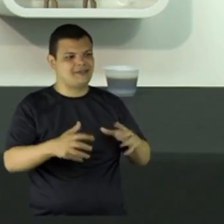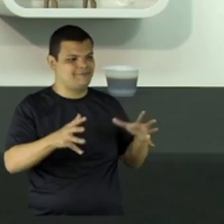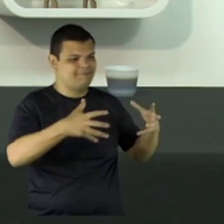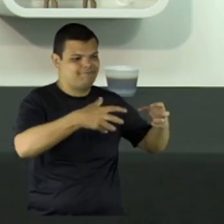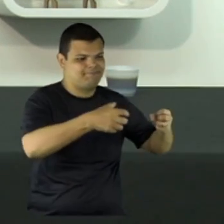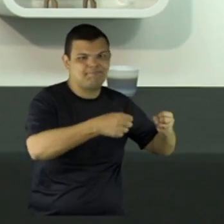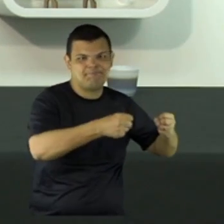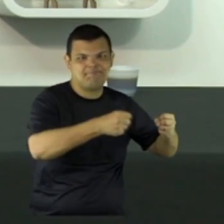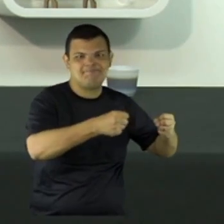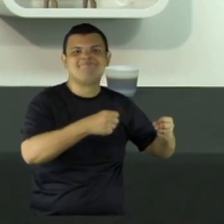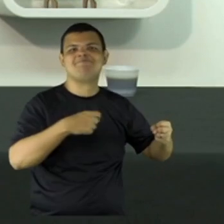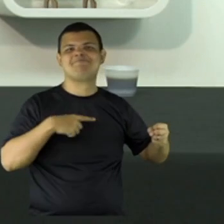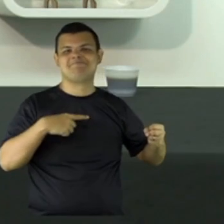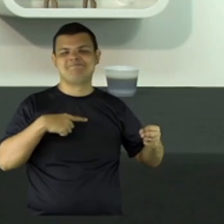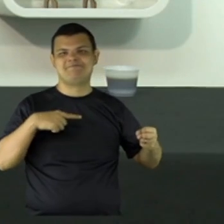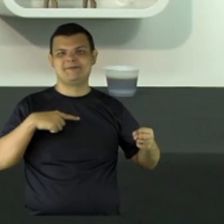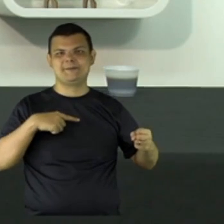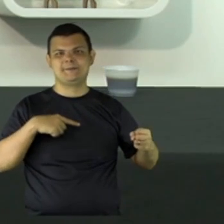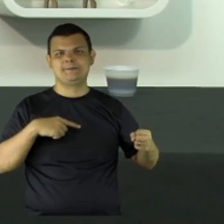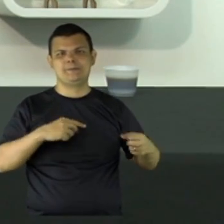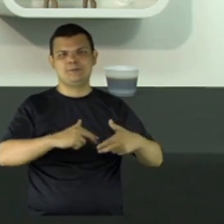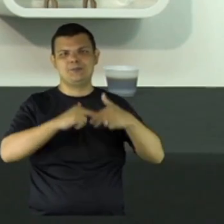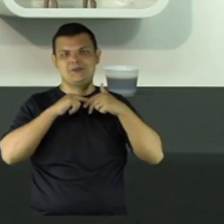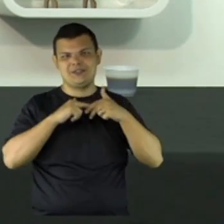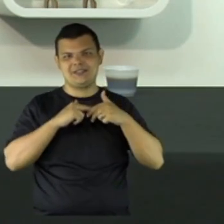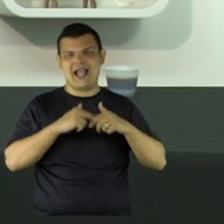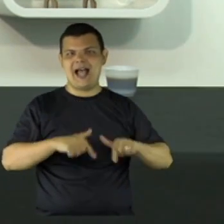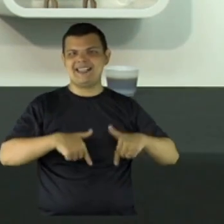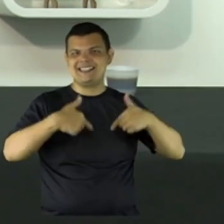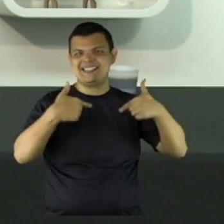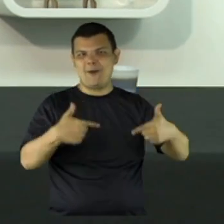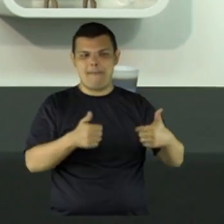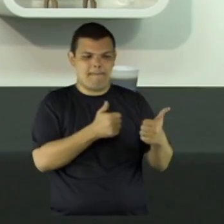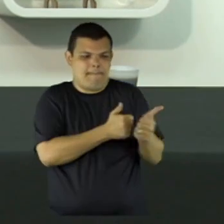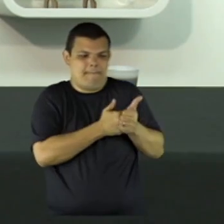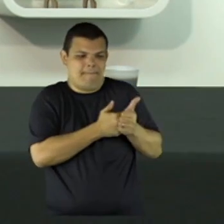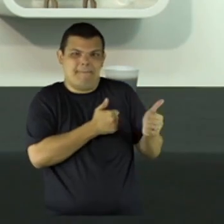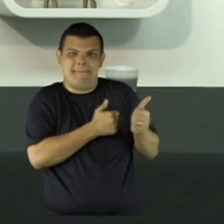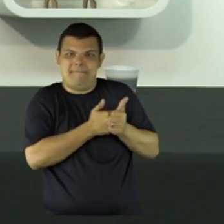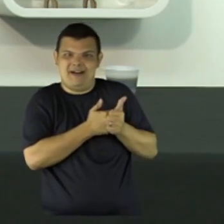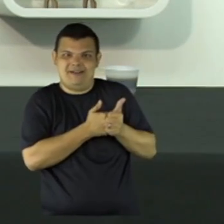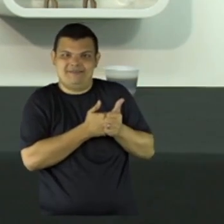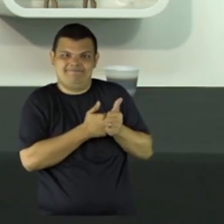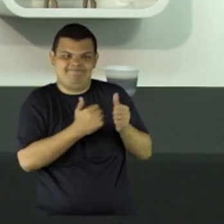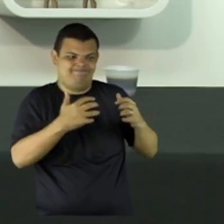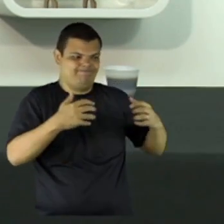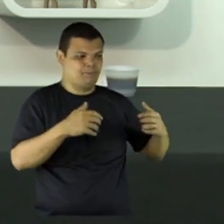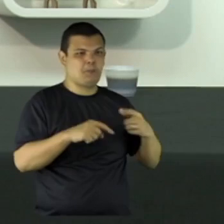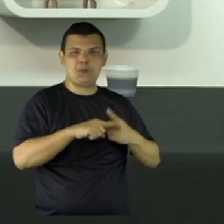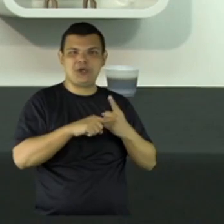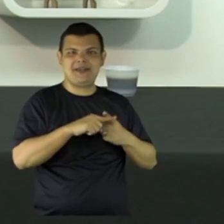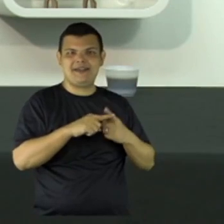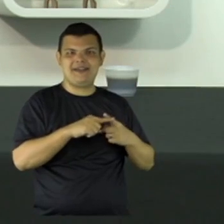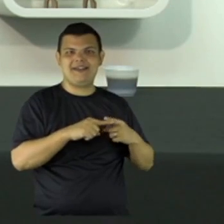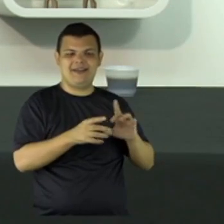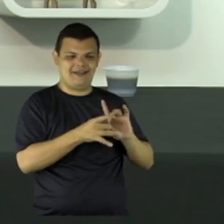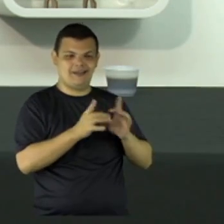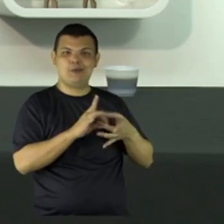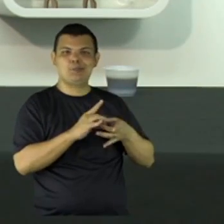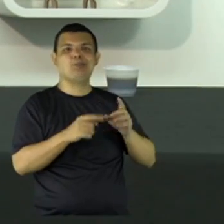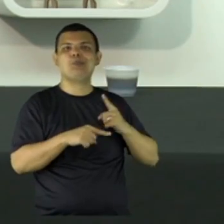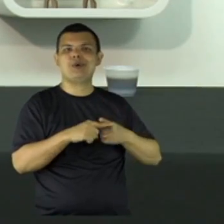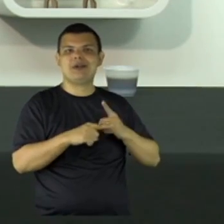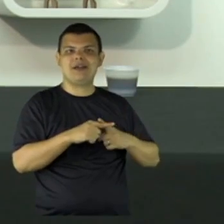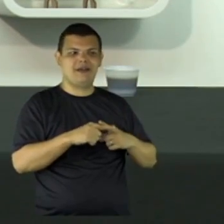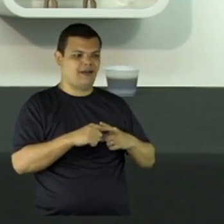uma ação de agarre. Então, é por isso que a ação de curta distância e a luta de agarre, elas se relacionam. Então, luta de